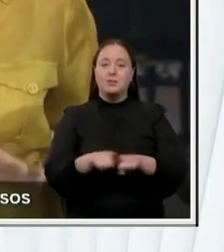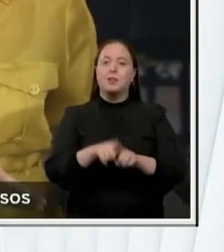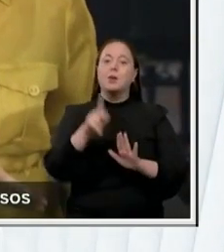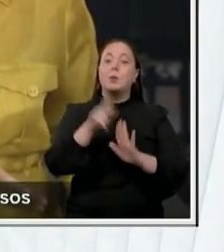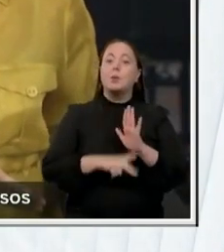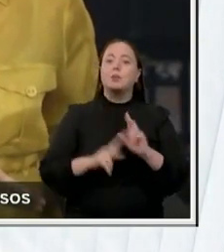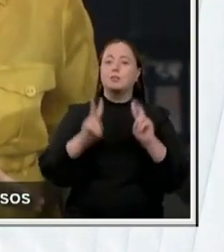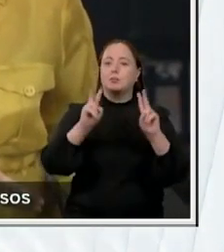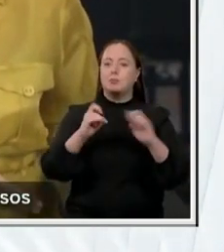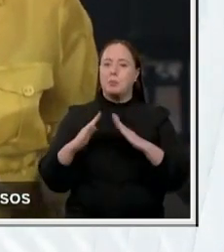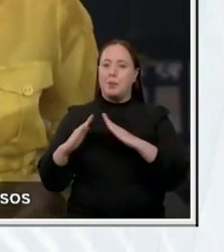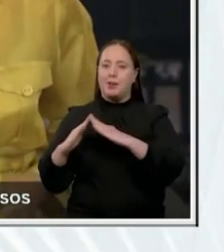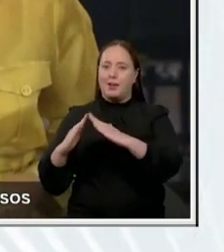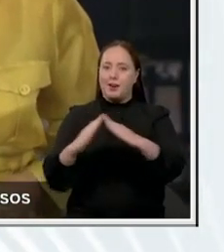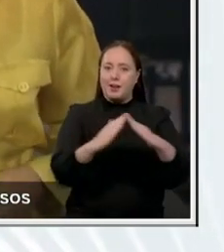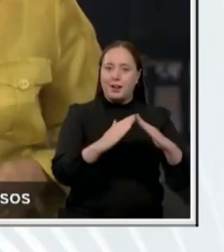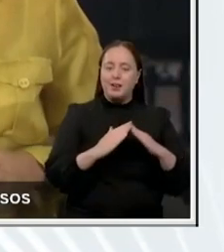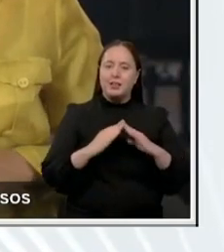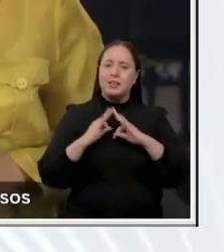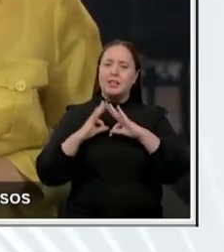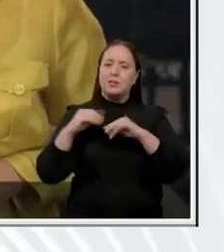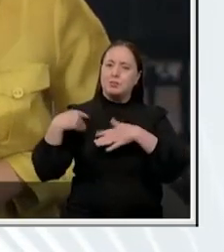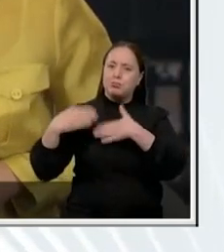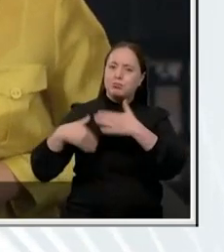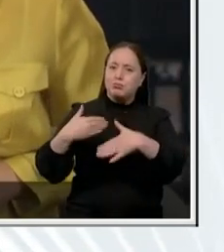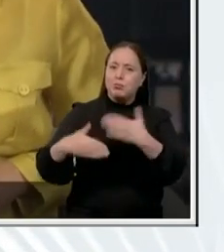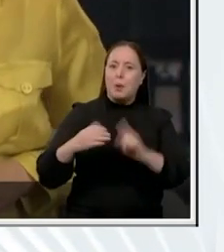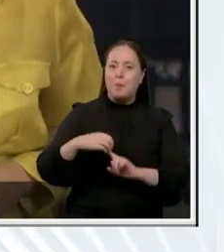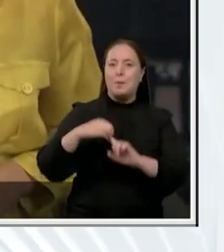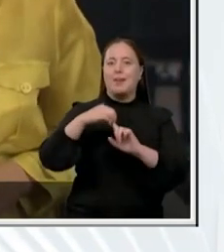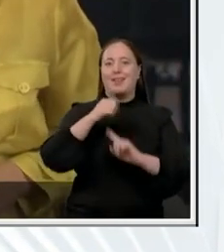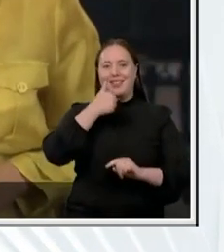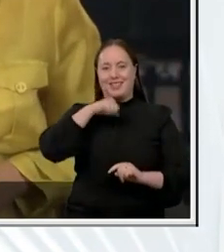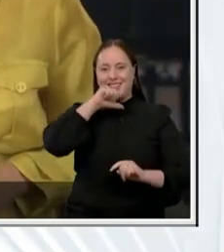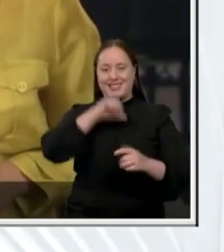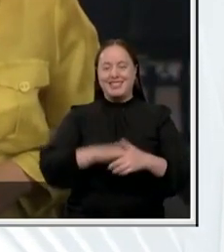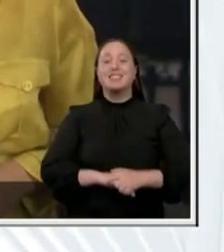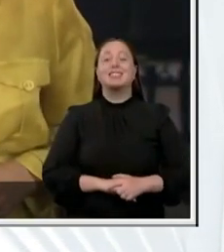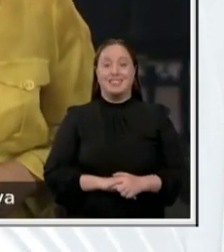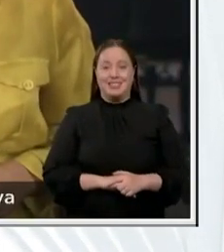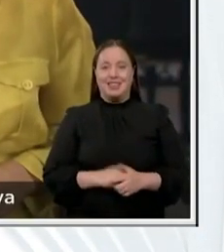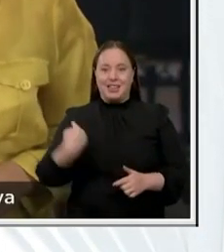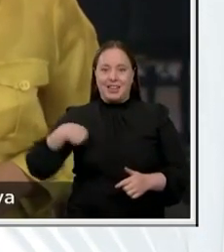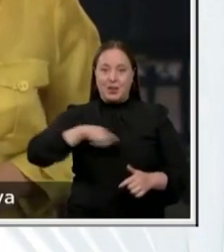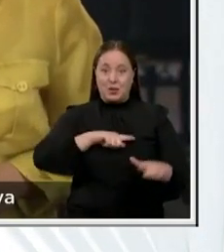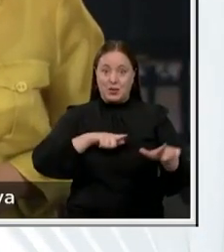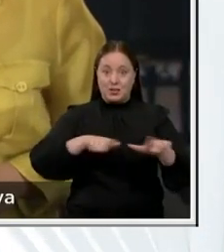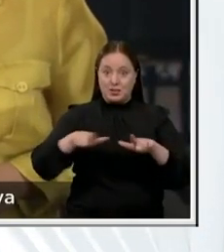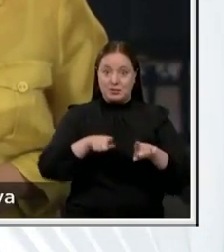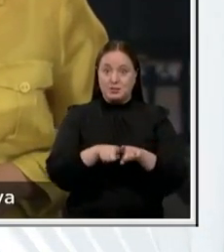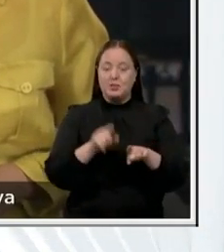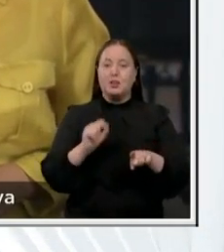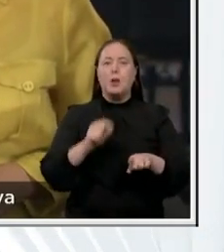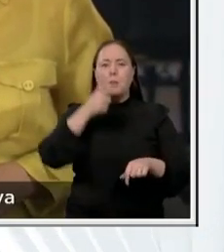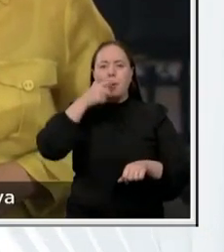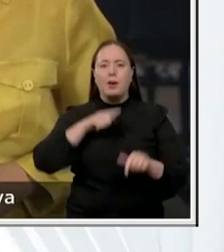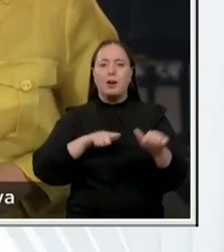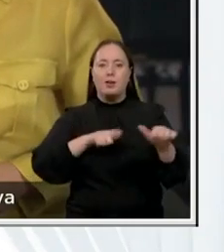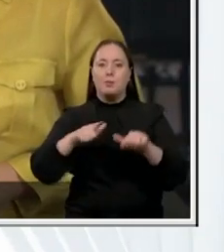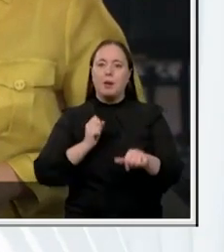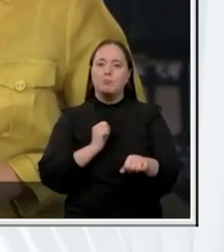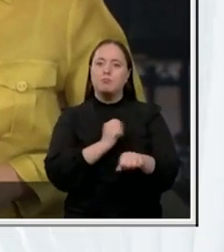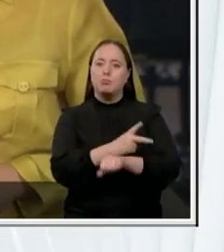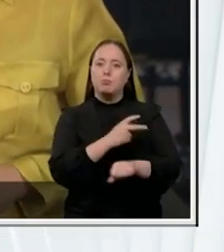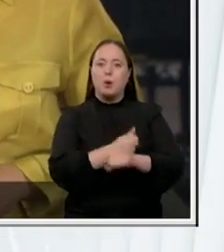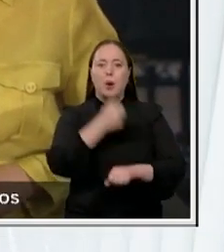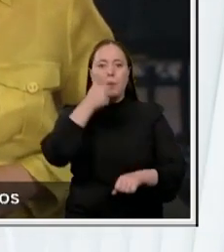agora a gente aguarda já que o caso foi enviado para pgr uma análise da procuradoria geral da república para decidir se vai abrir o inquérito para investigar